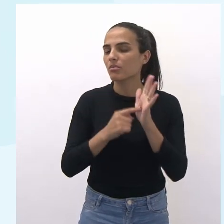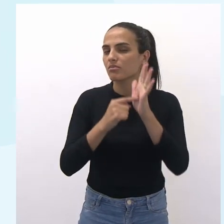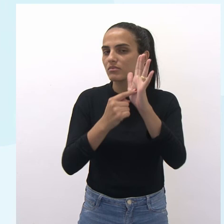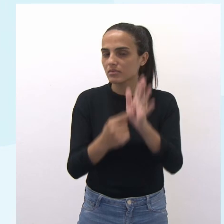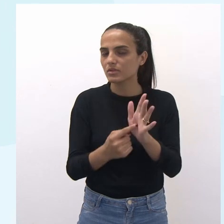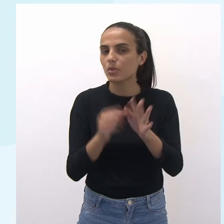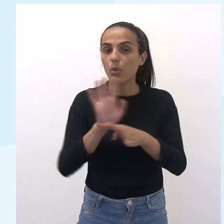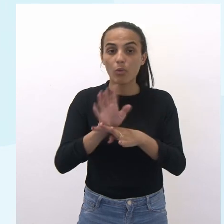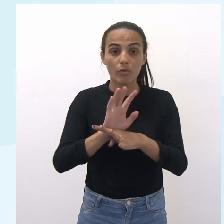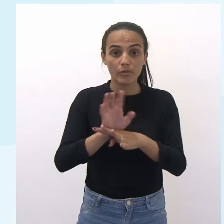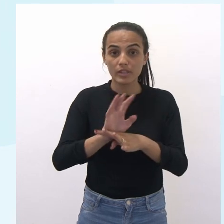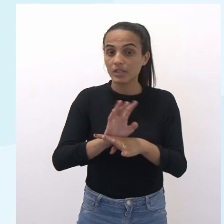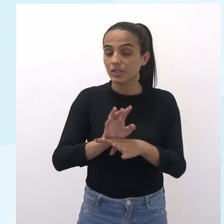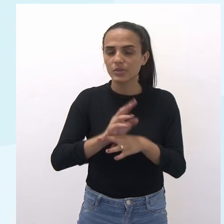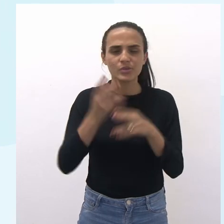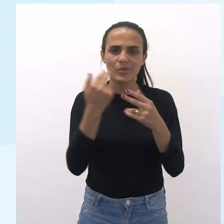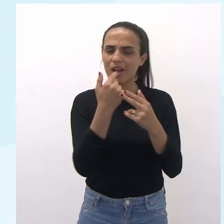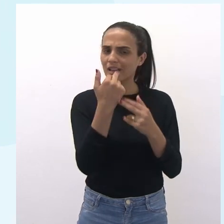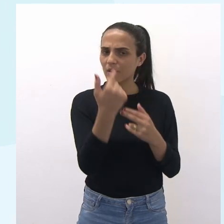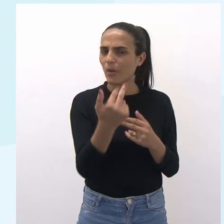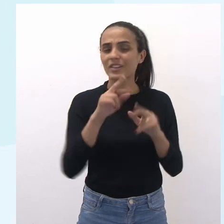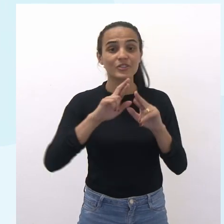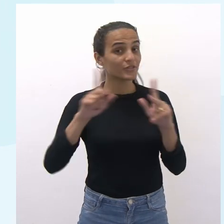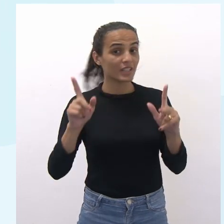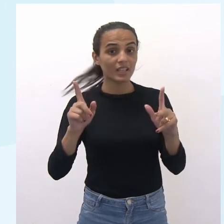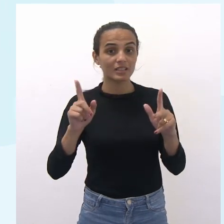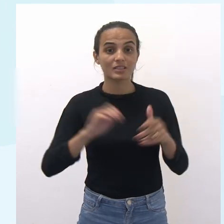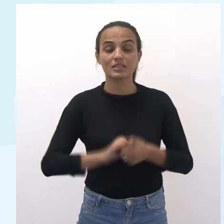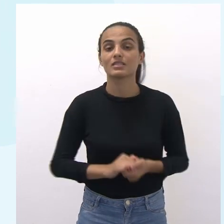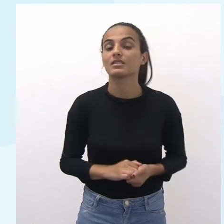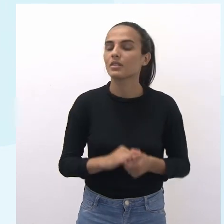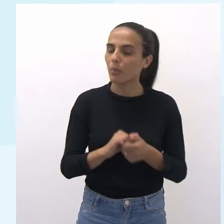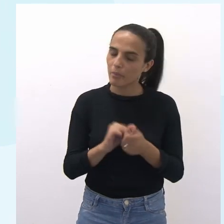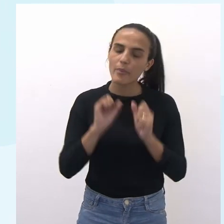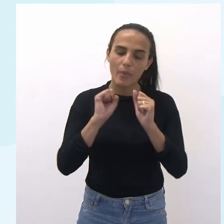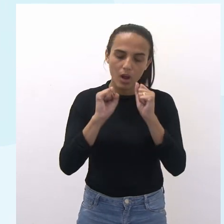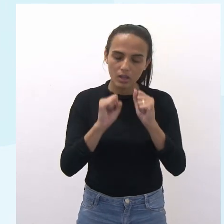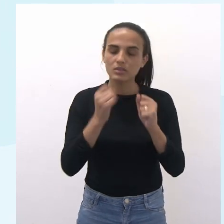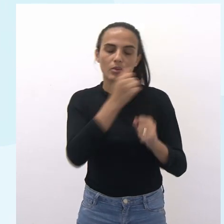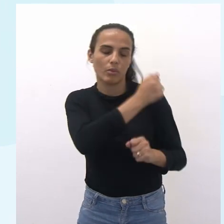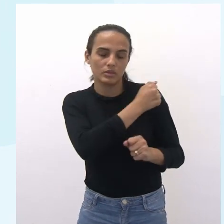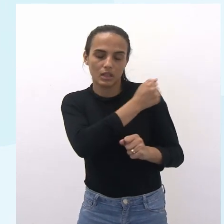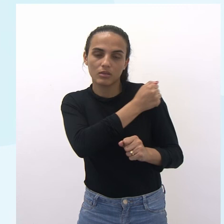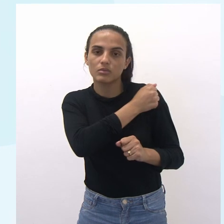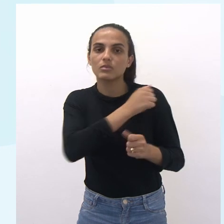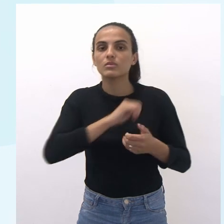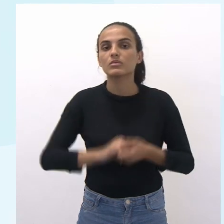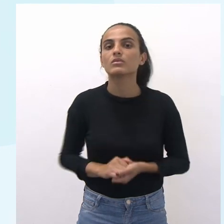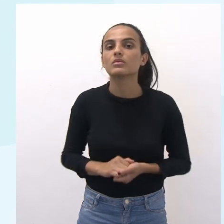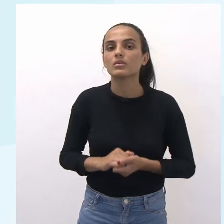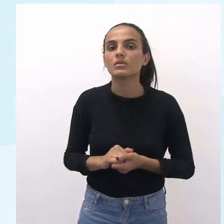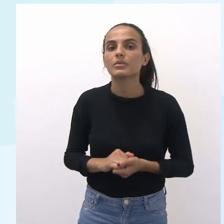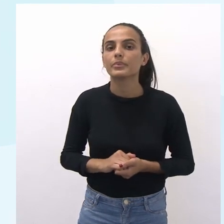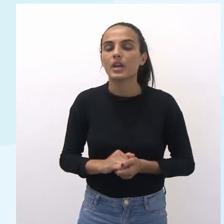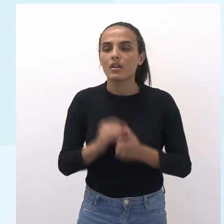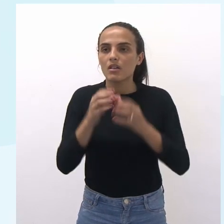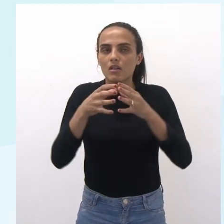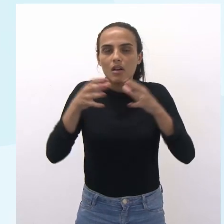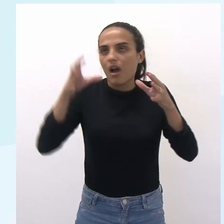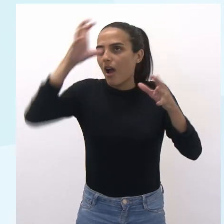né, é uma linguagem diferenciada, então permite ao estudante estabelecer uma relação mais